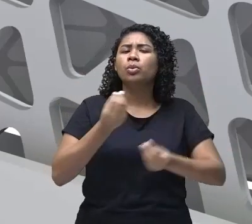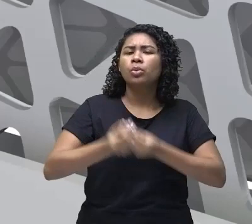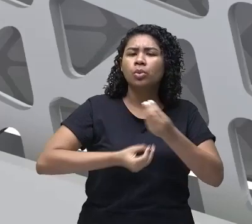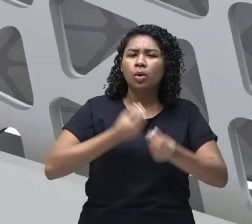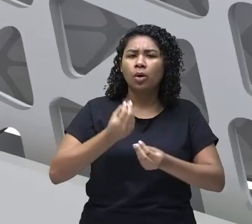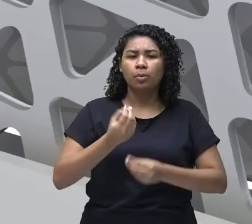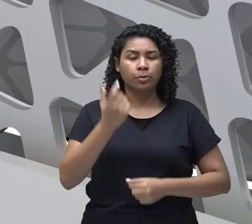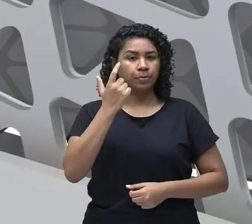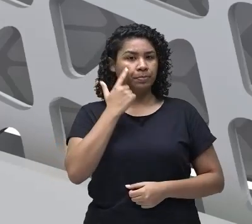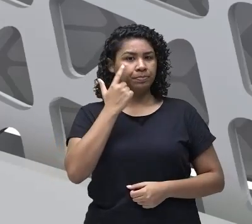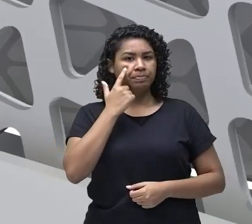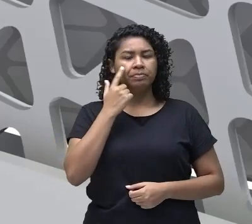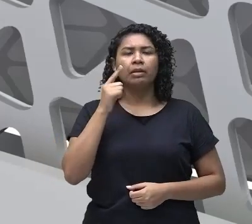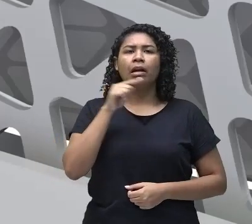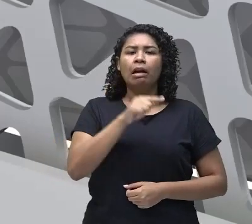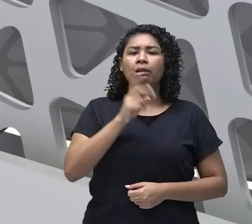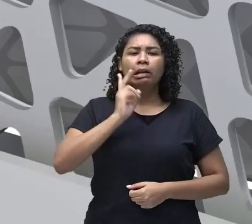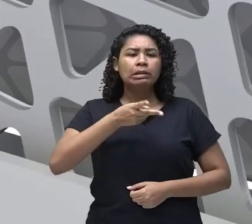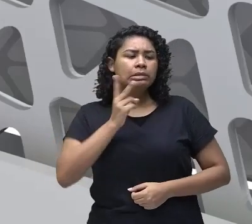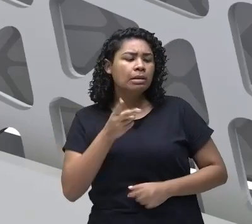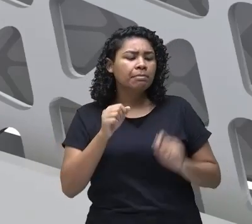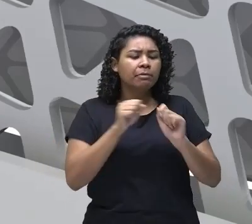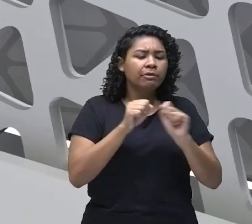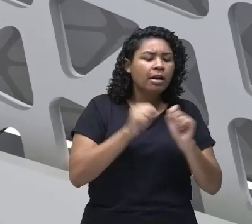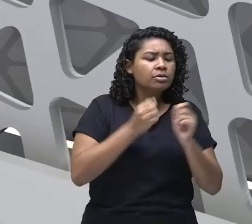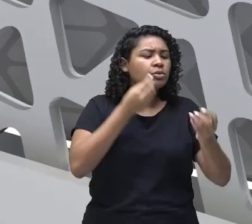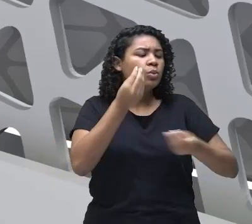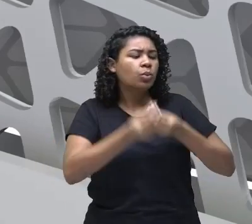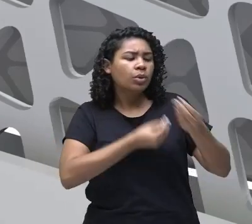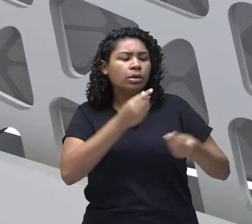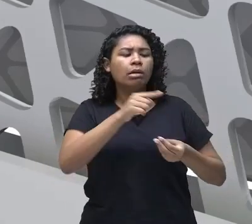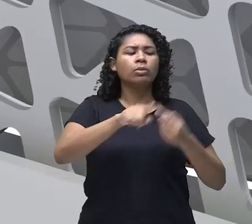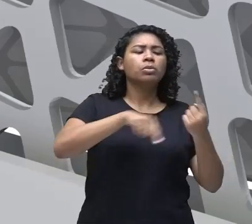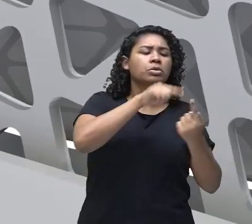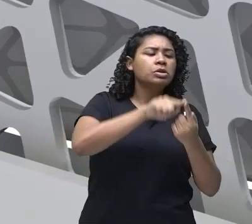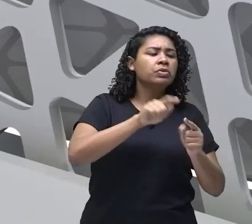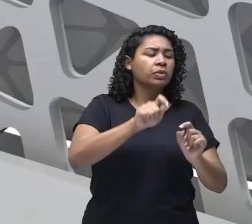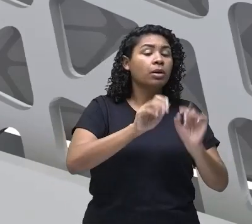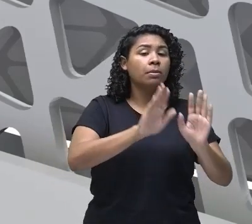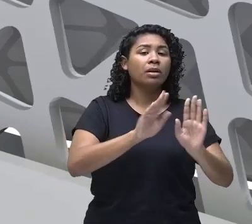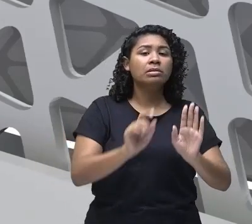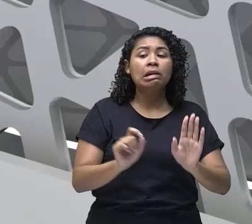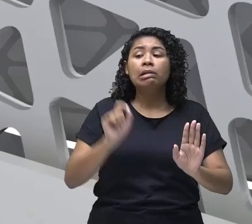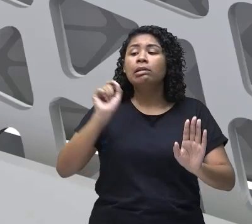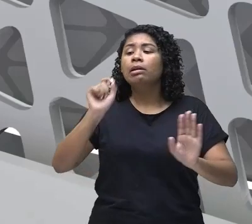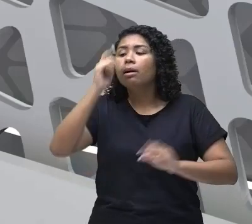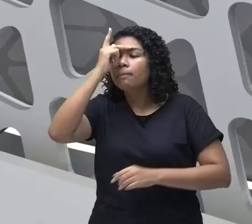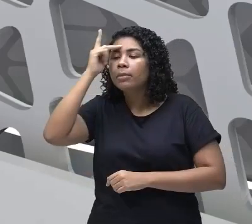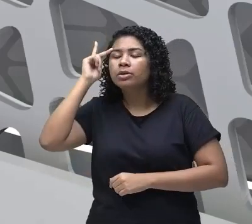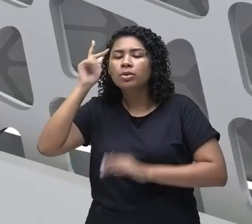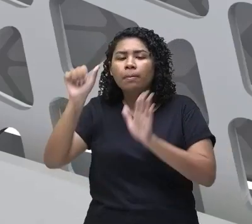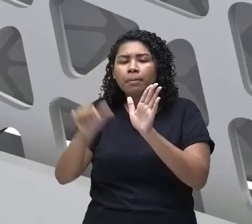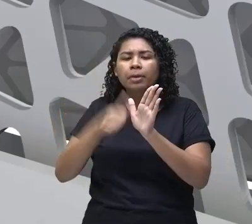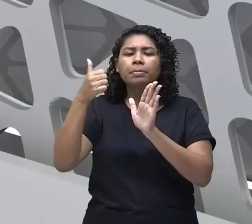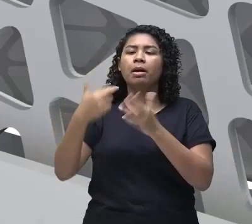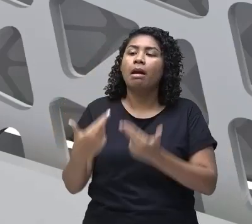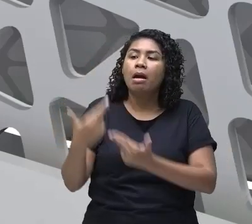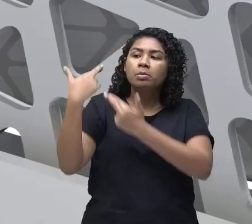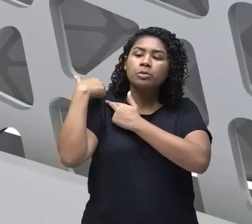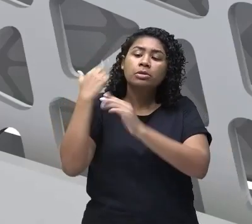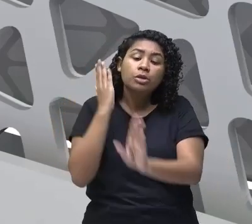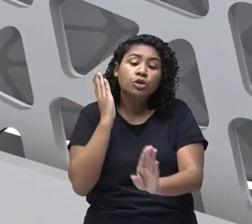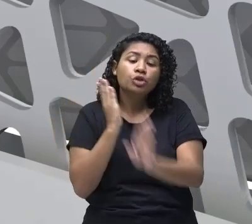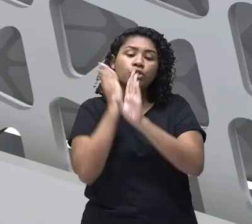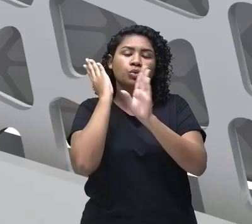ozônio, de que ela é composta, como ela funciona, mas enfim, professora, quem estudou, quem foi o cientista, quem descobriu